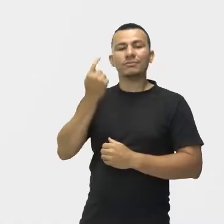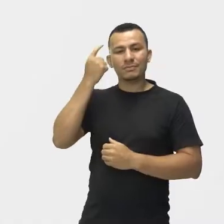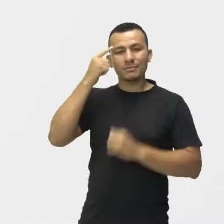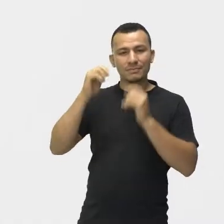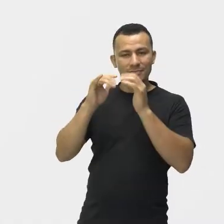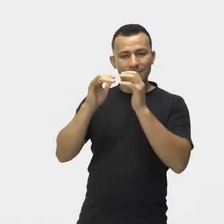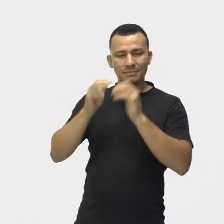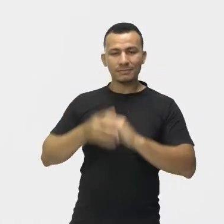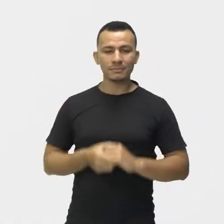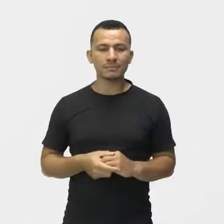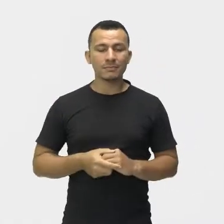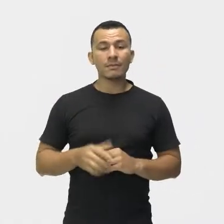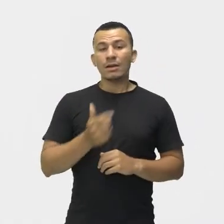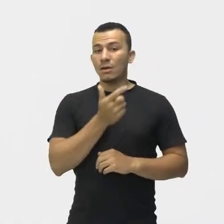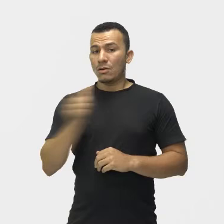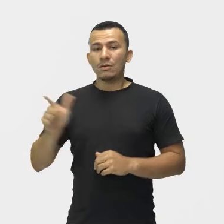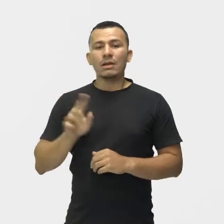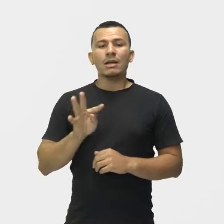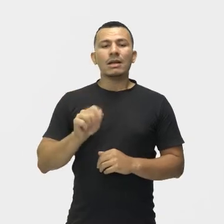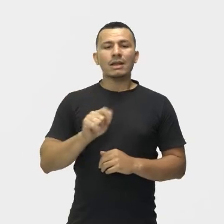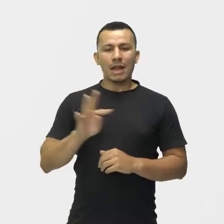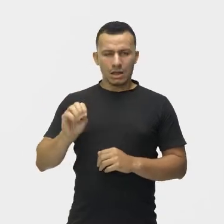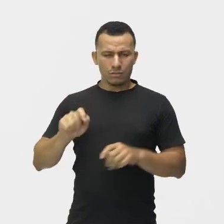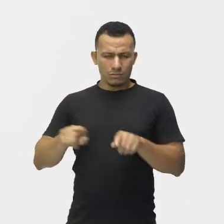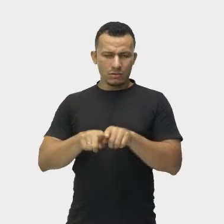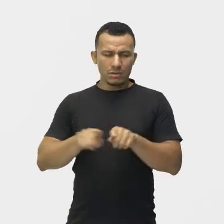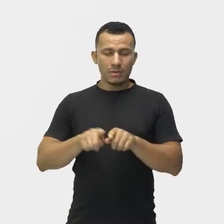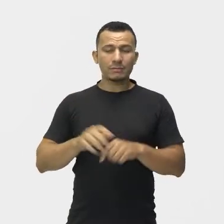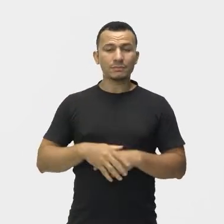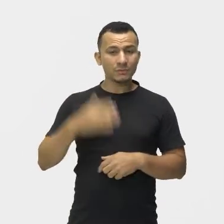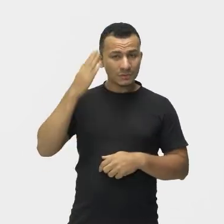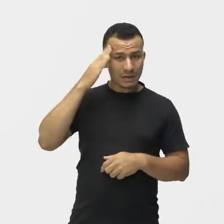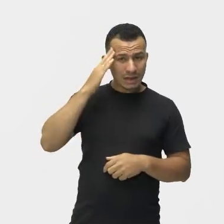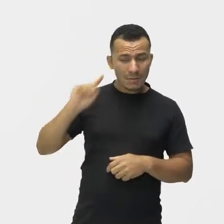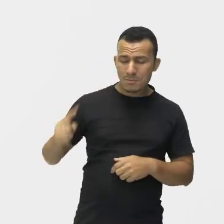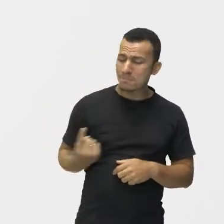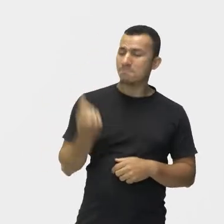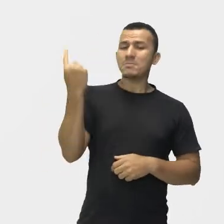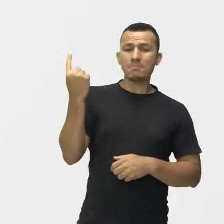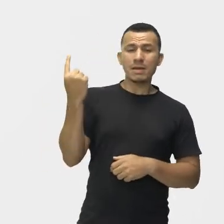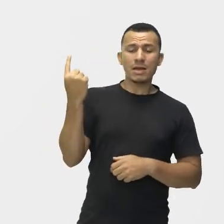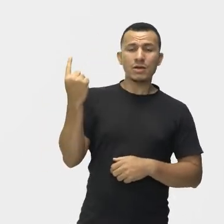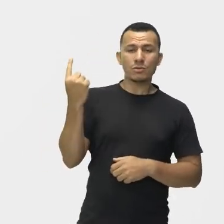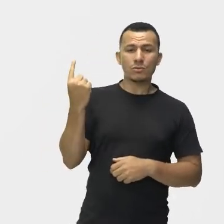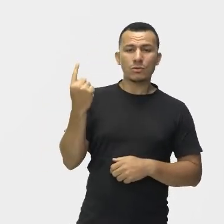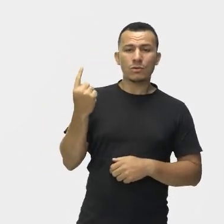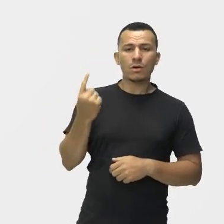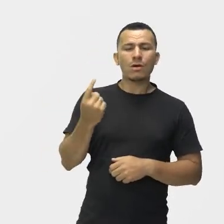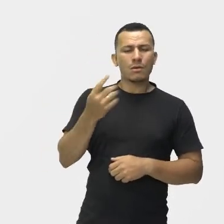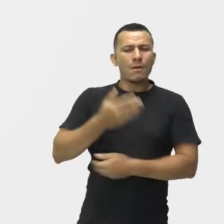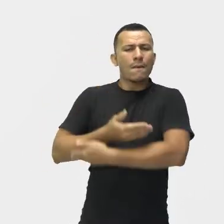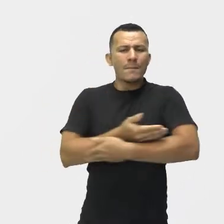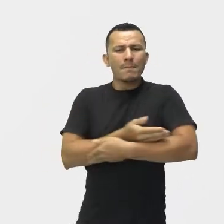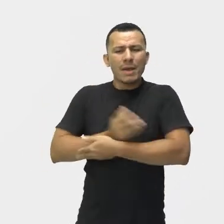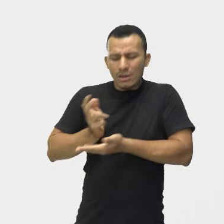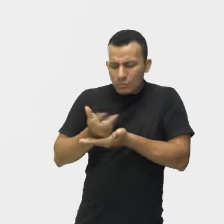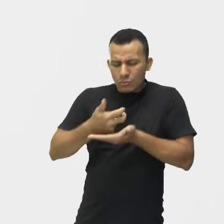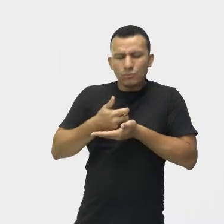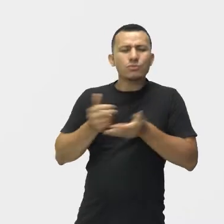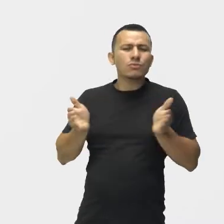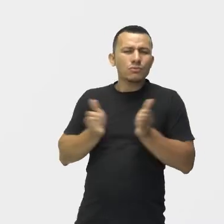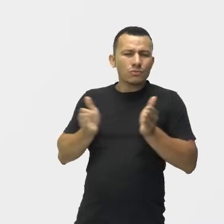imagem relacionada com o tato, olha só. O tato é o primeiro sentido a se desenvolver no embrião humano. Então, olha aí, a gente